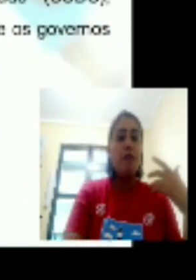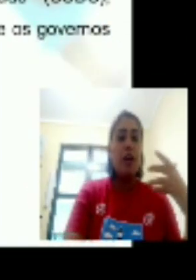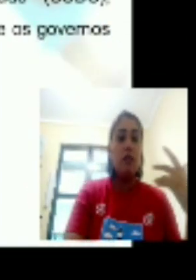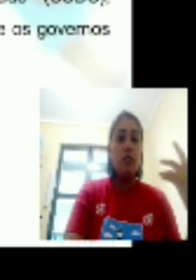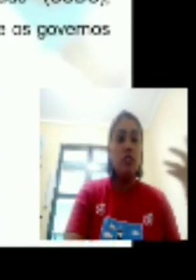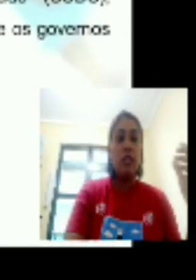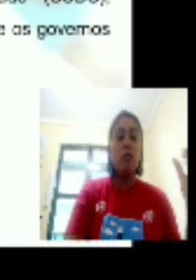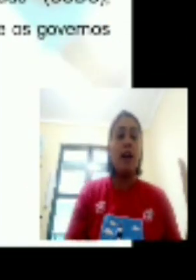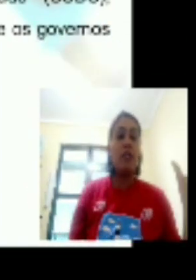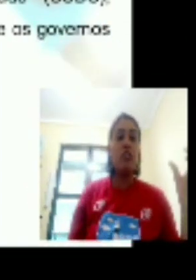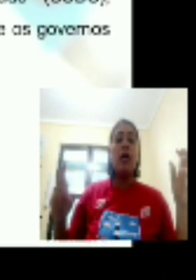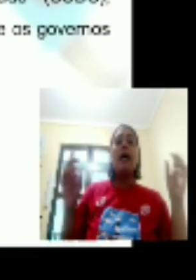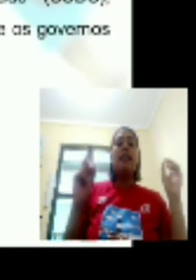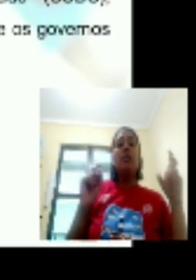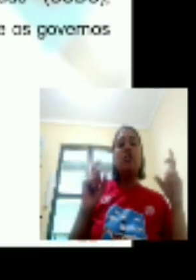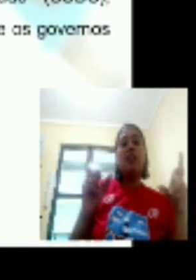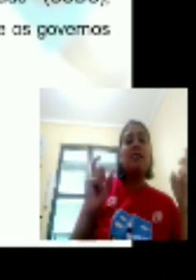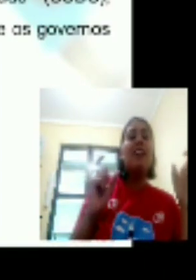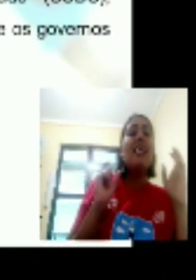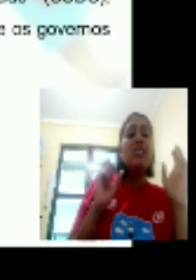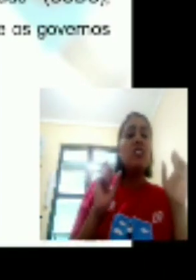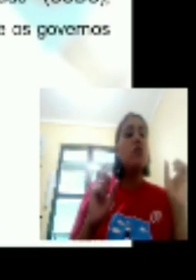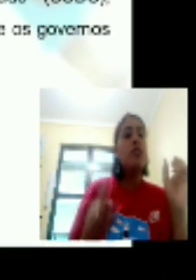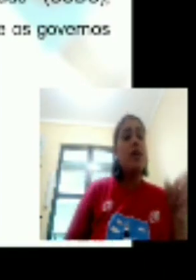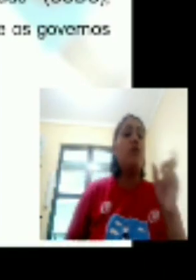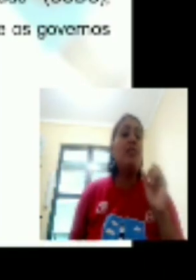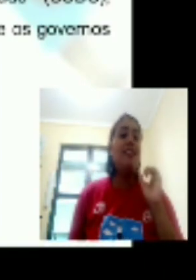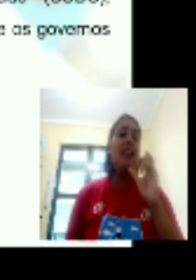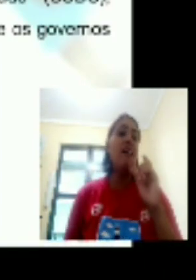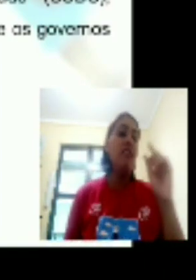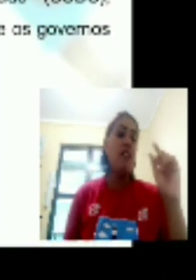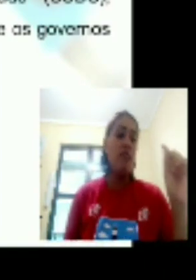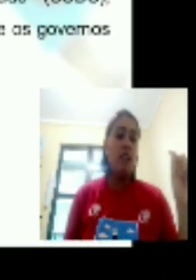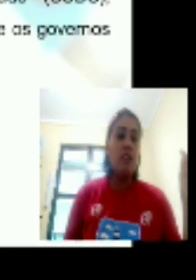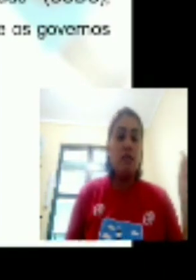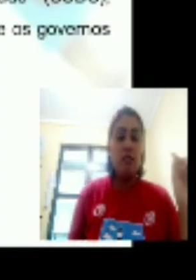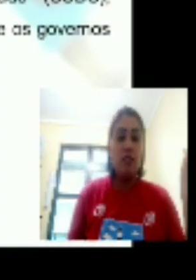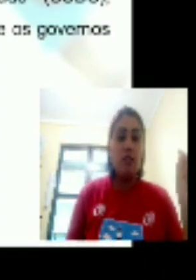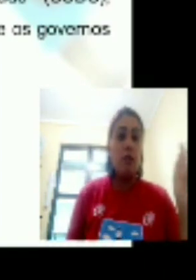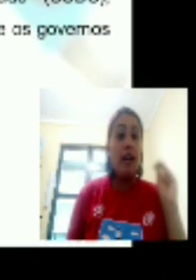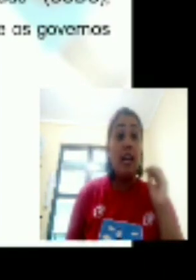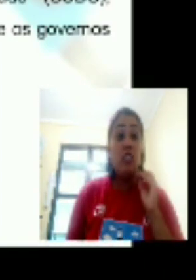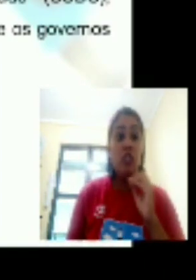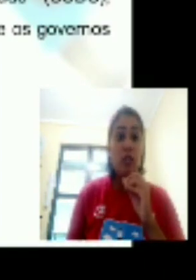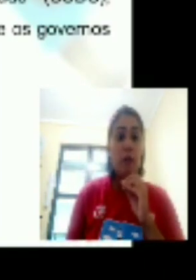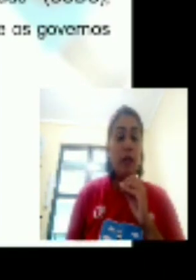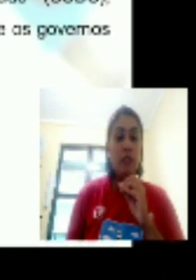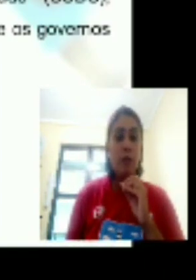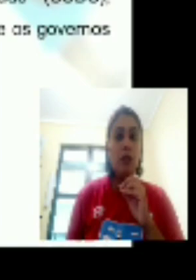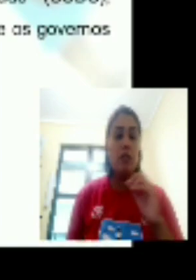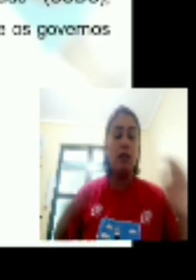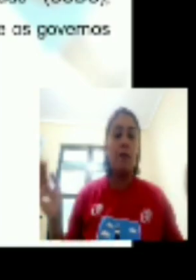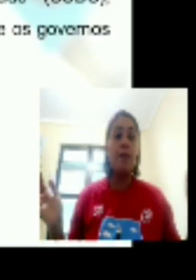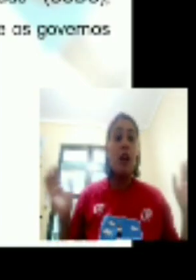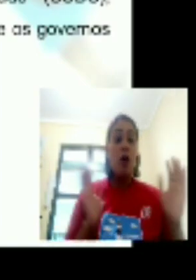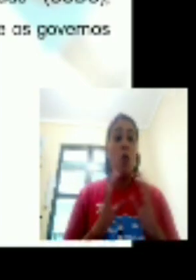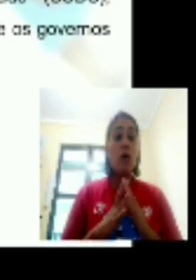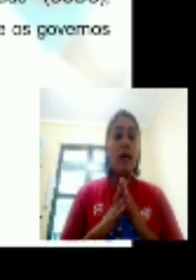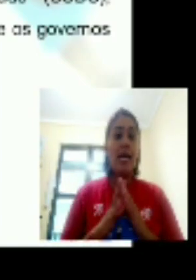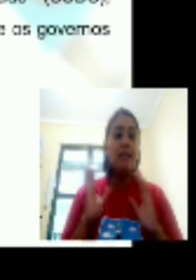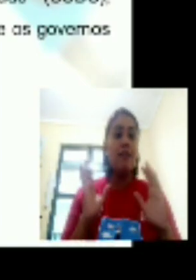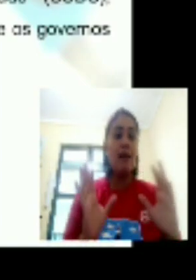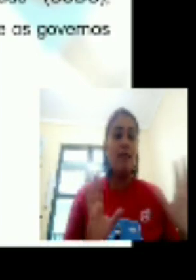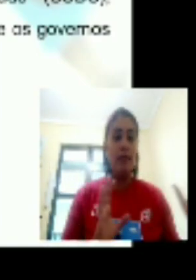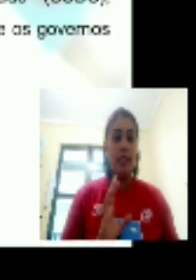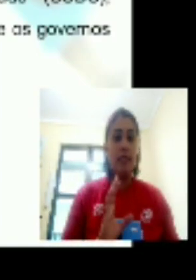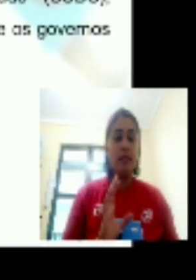os governos estaduais. Gente, esse conceito de descentralização é extremamente importante. O